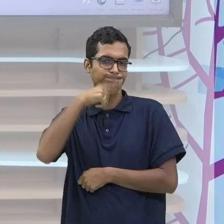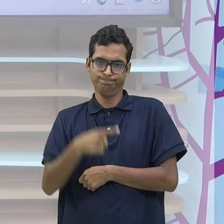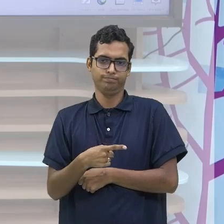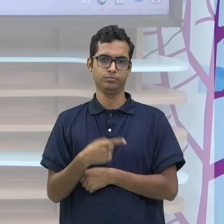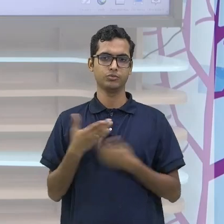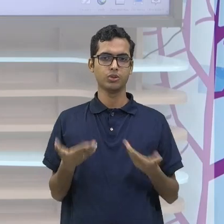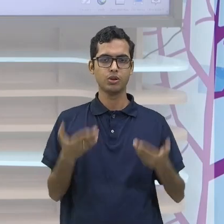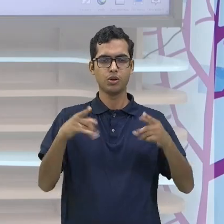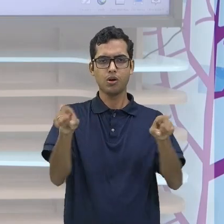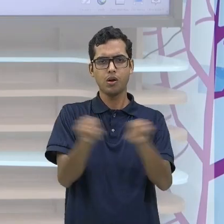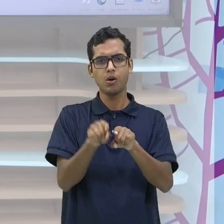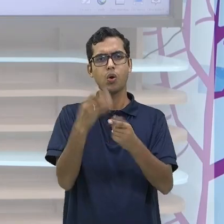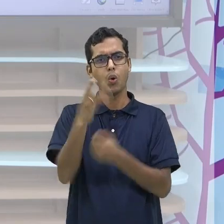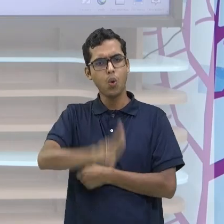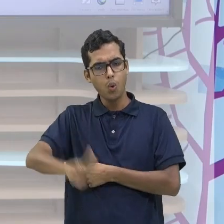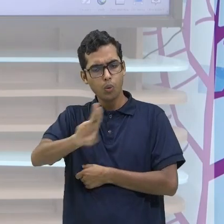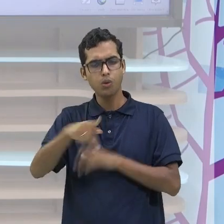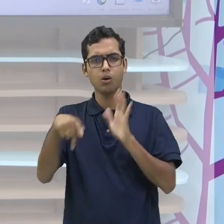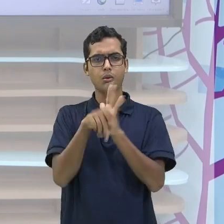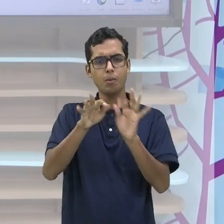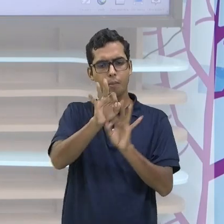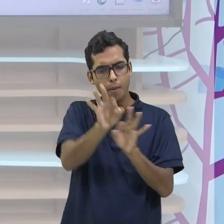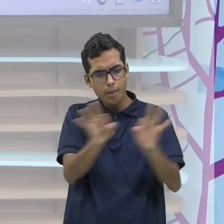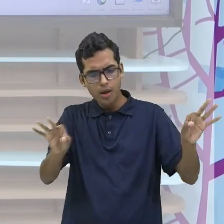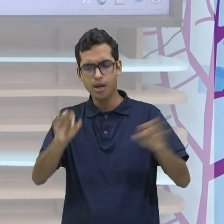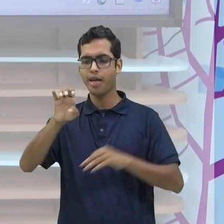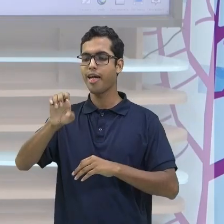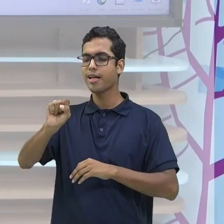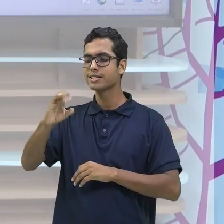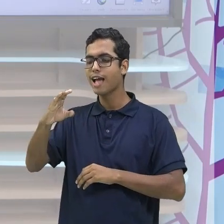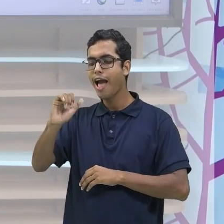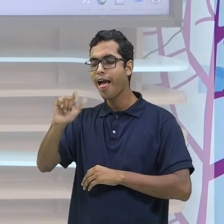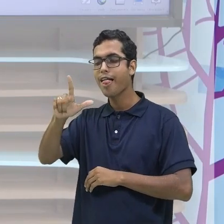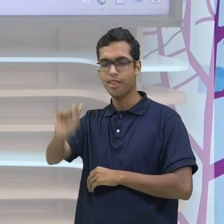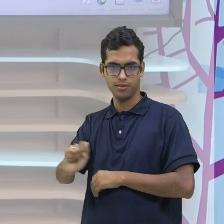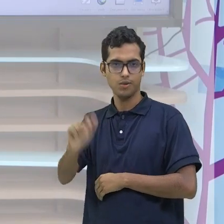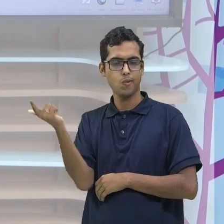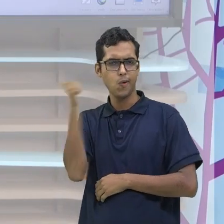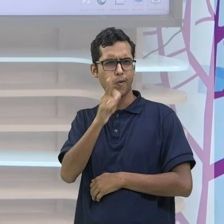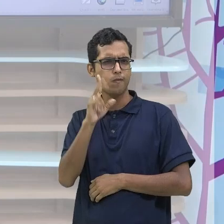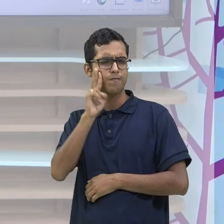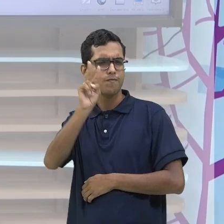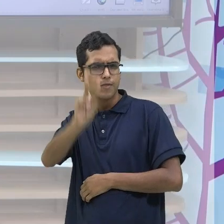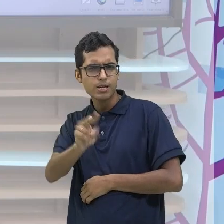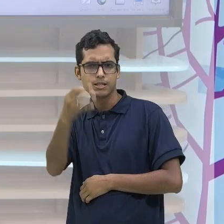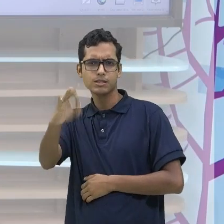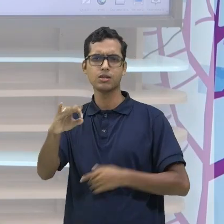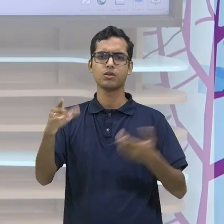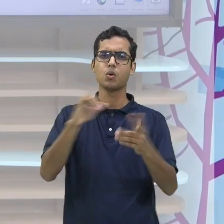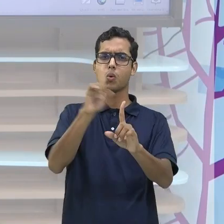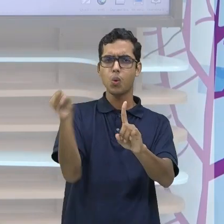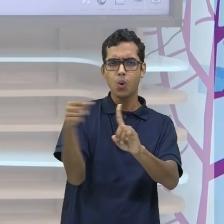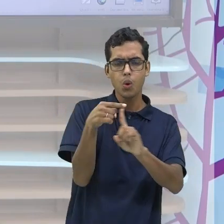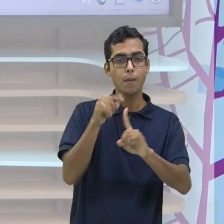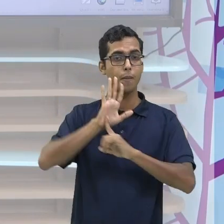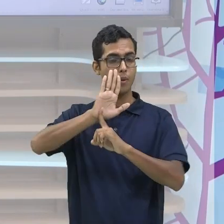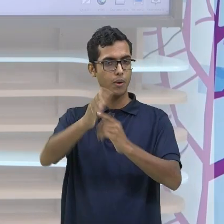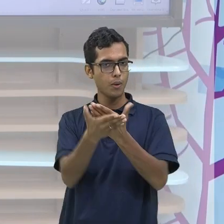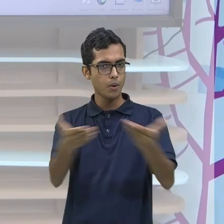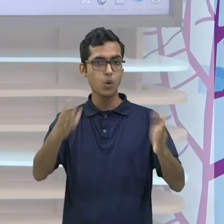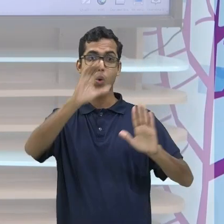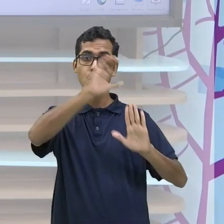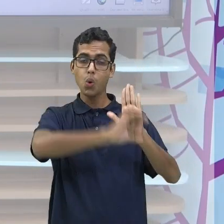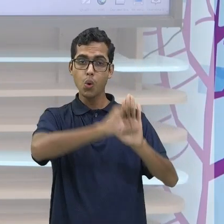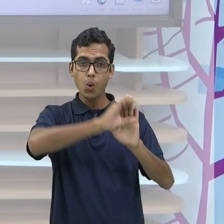recurso chamado de escala para a gente poder fazer a leitura, tá bom? Então o intuito ali era mostrar o